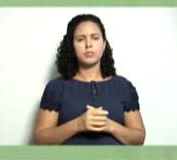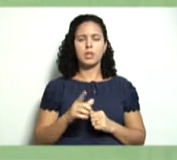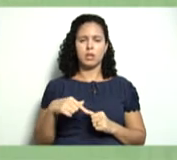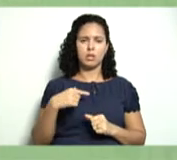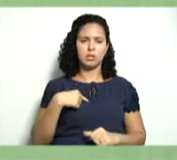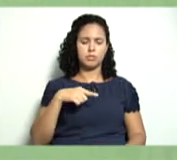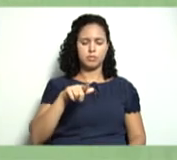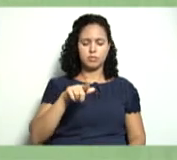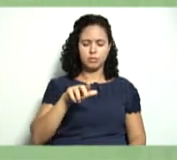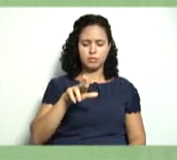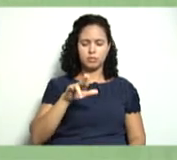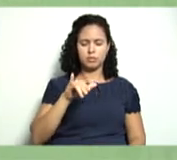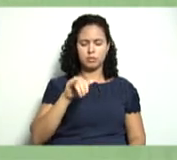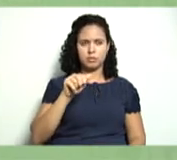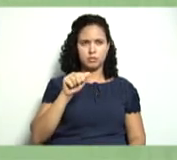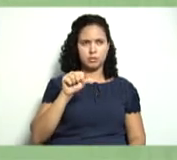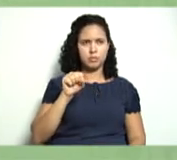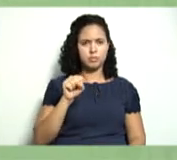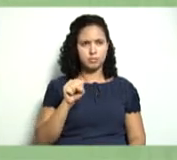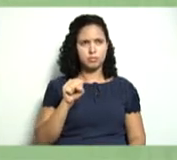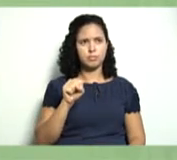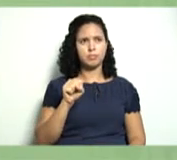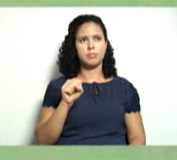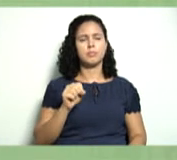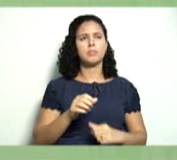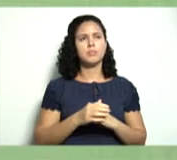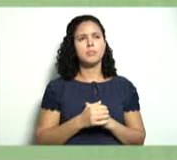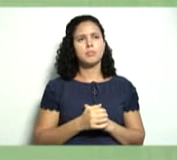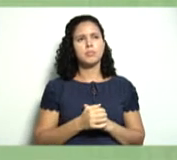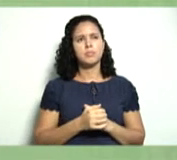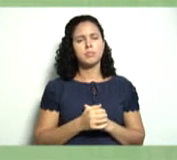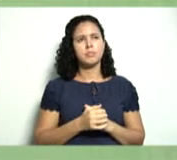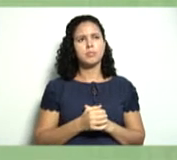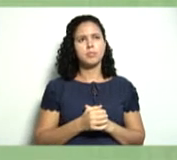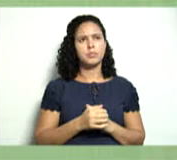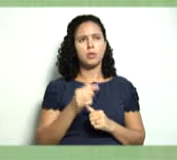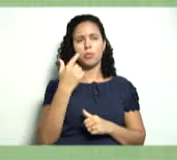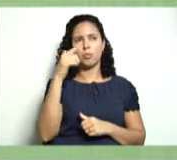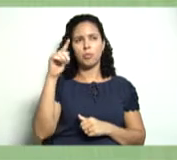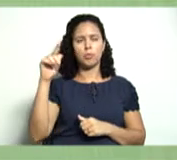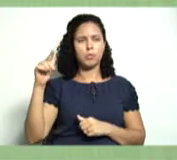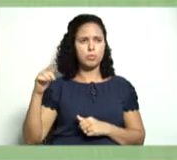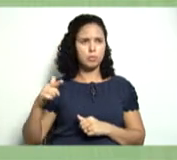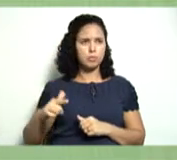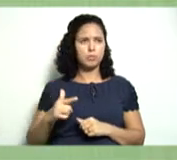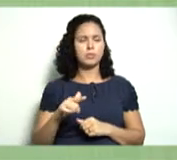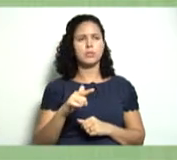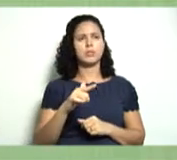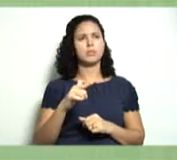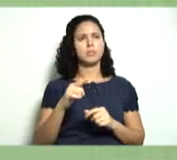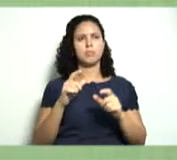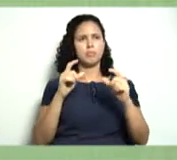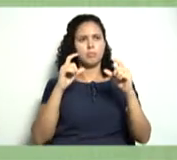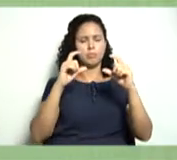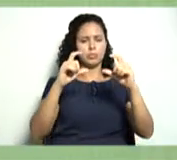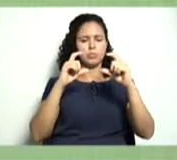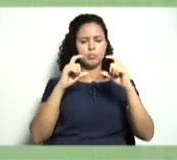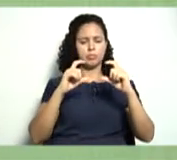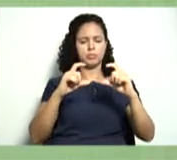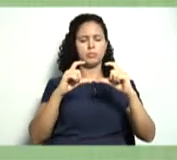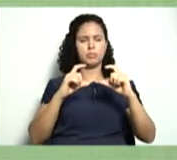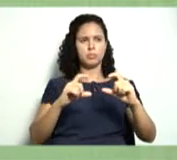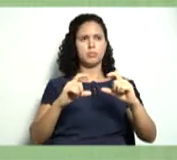guia são esses aqui as guias que são utilizadas que referência correspondência